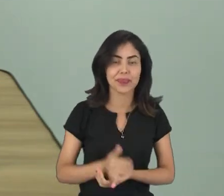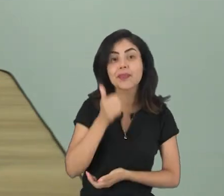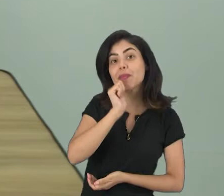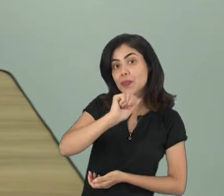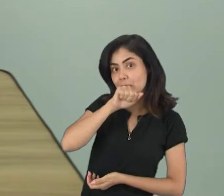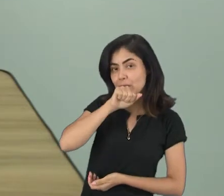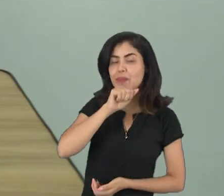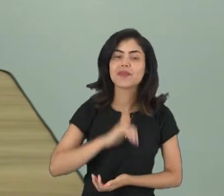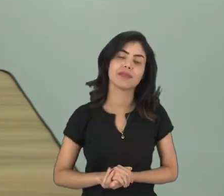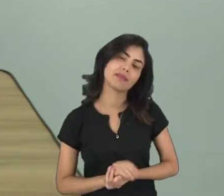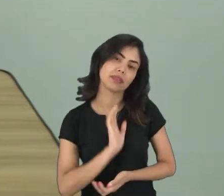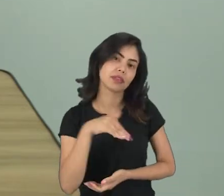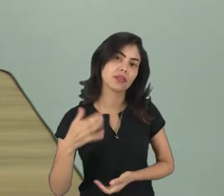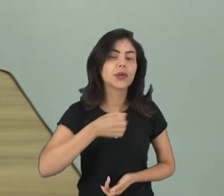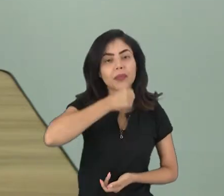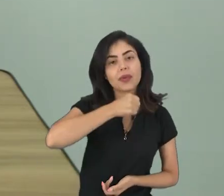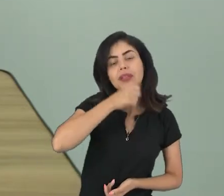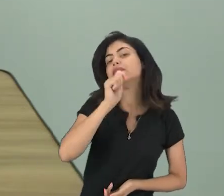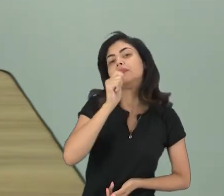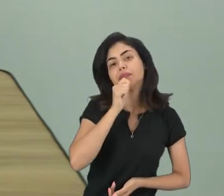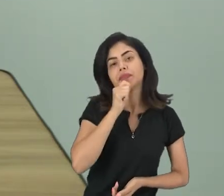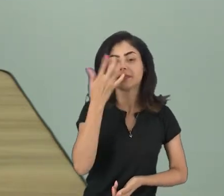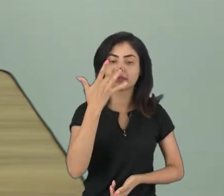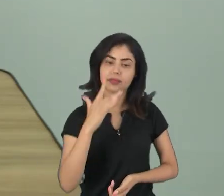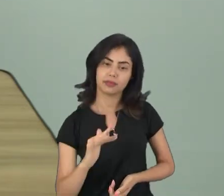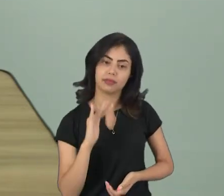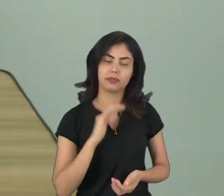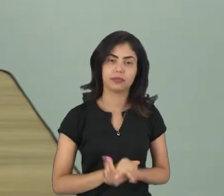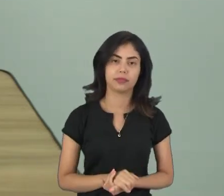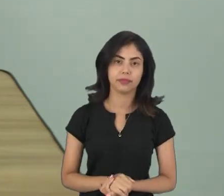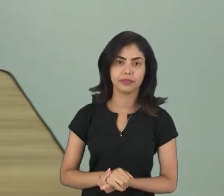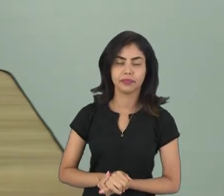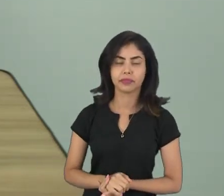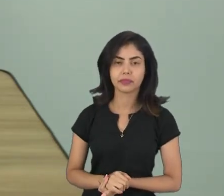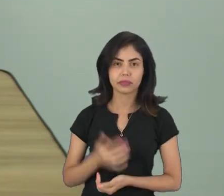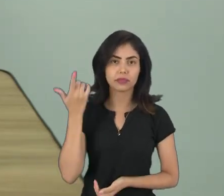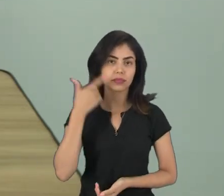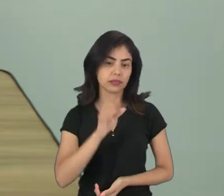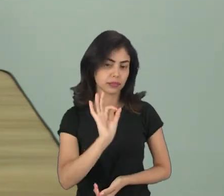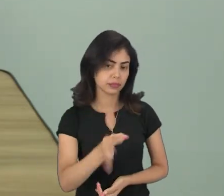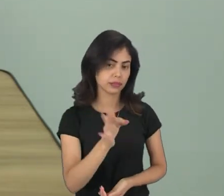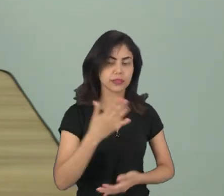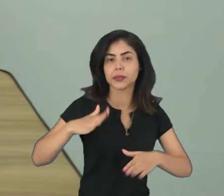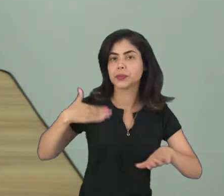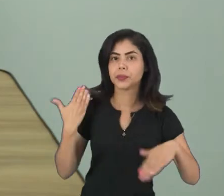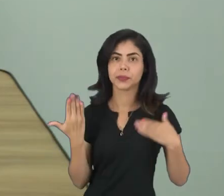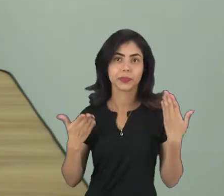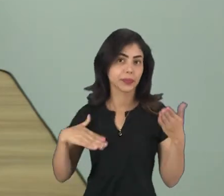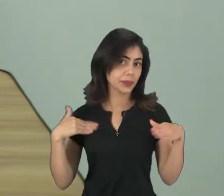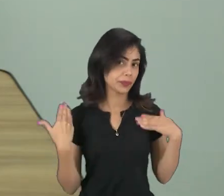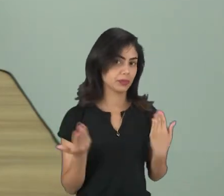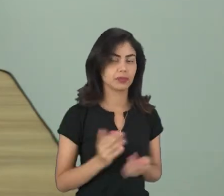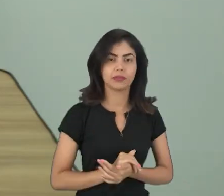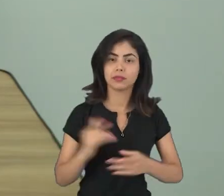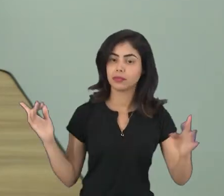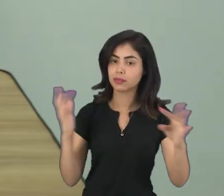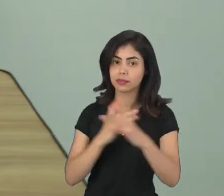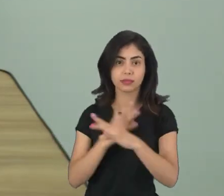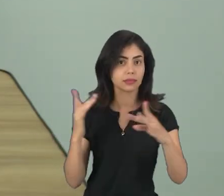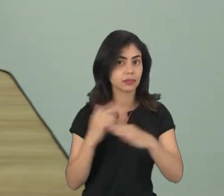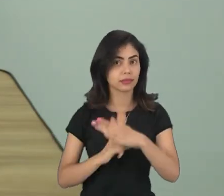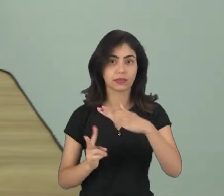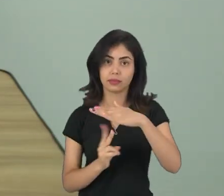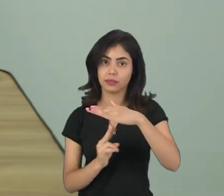mãe. Quando o avô ainda era criança, ele com certeza passeava naquela praça com a sua